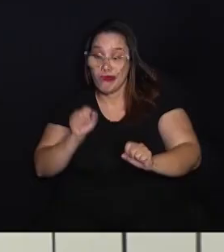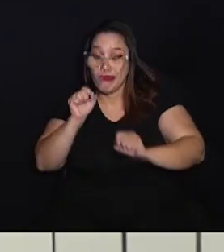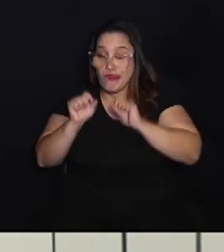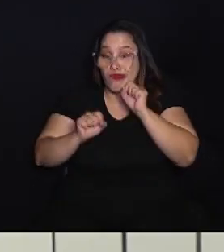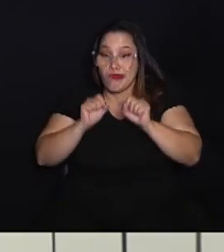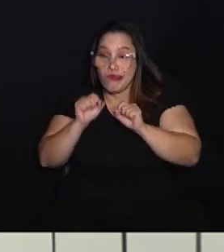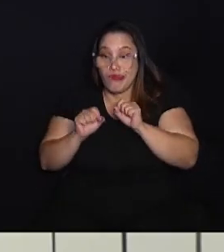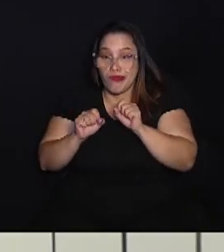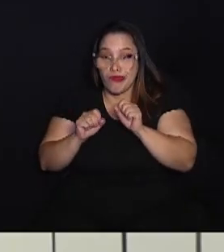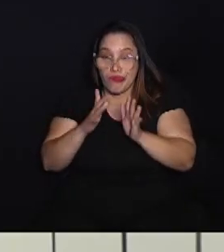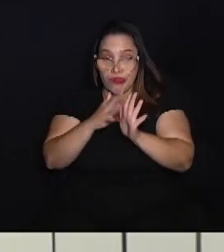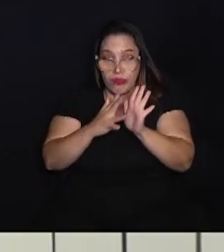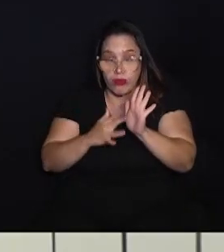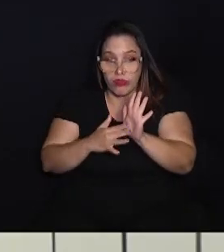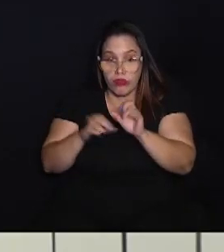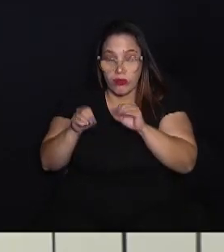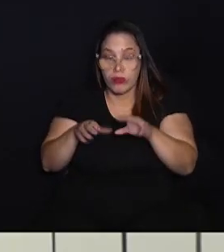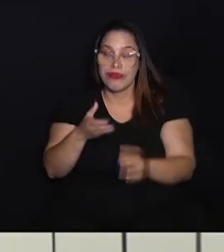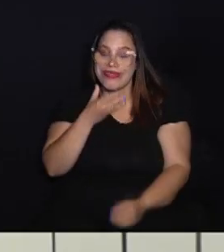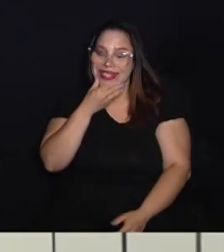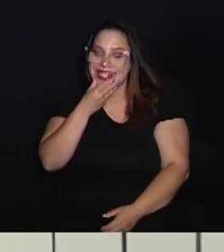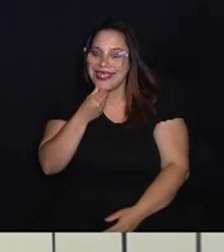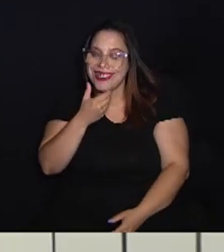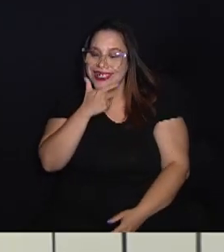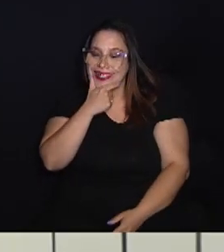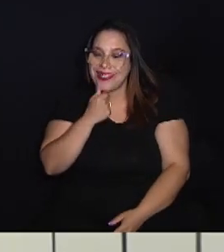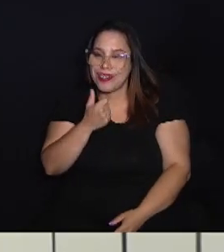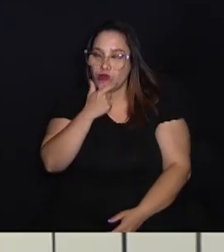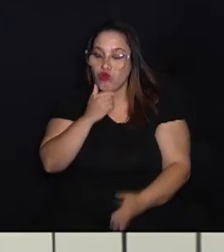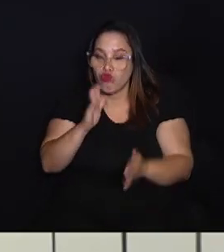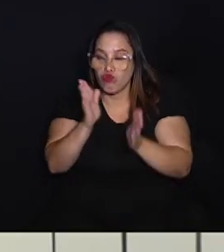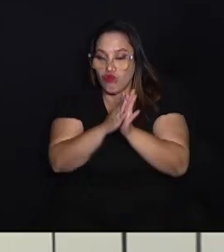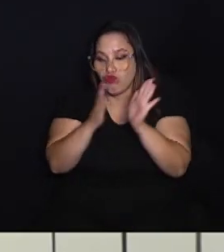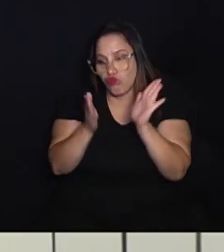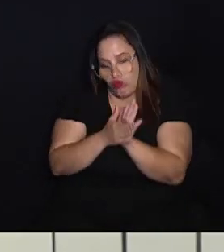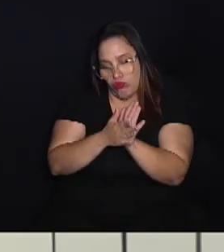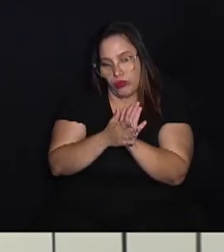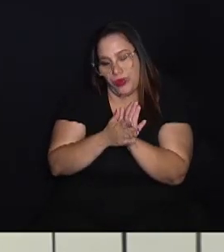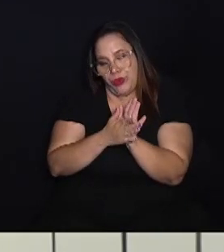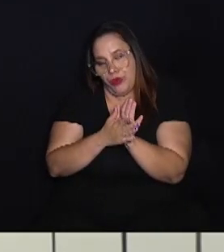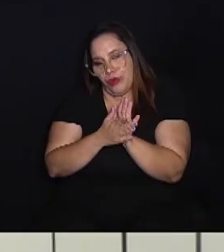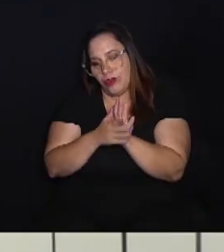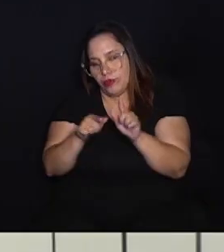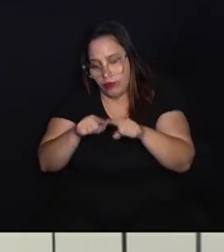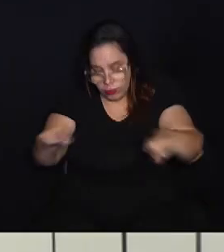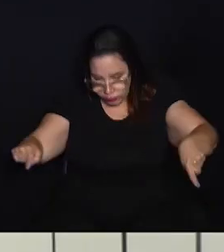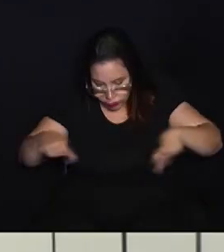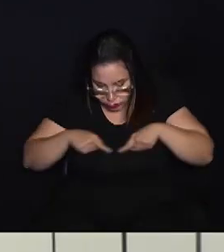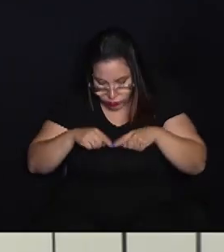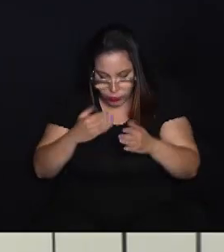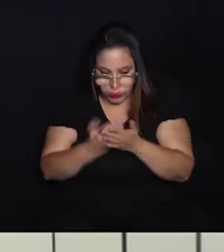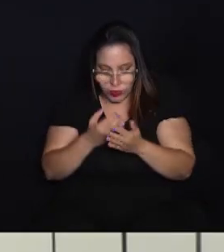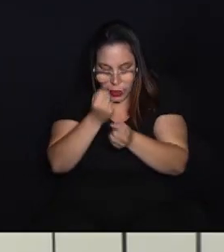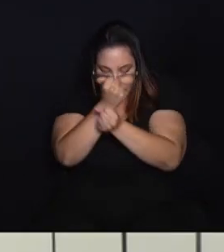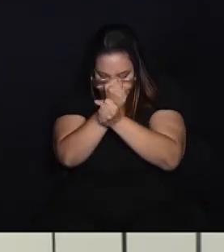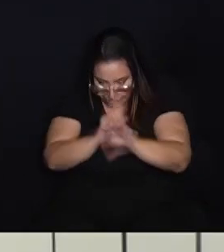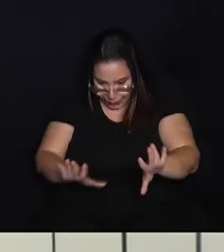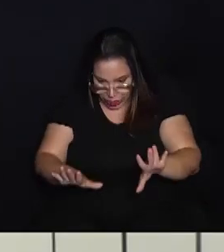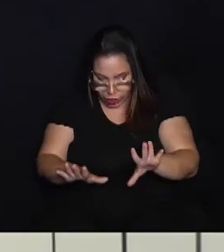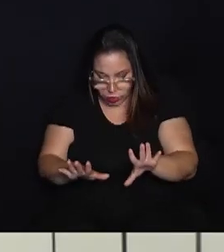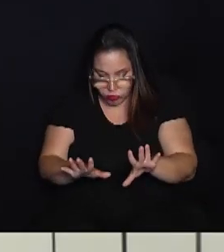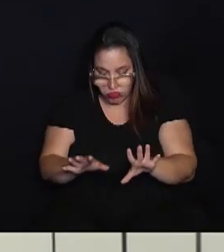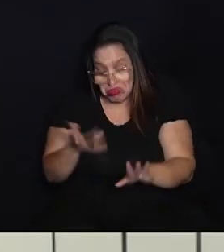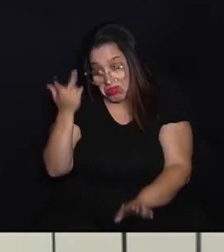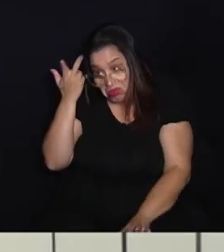a metodologia de ensino de Paulo Freire, que propõe um formato de sala de aula que rompe a metodologia